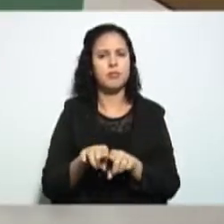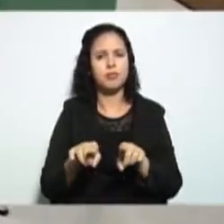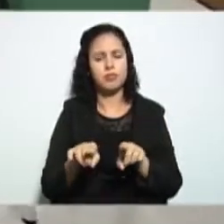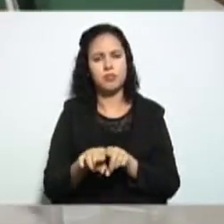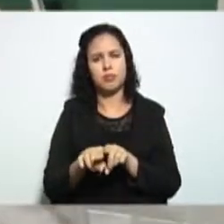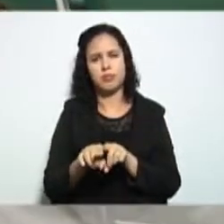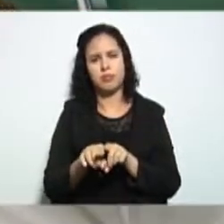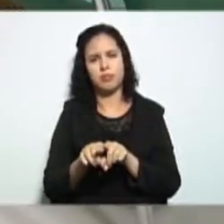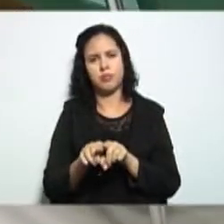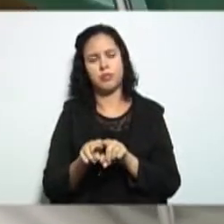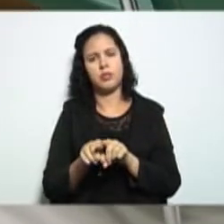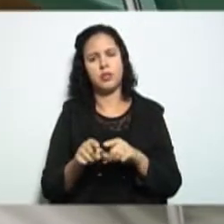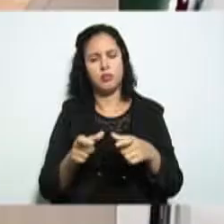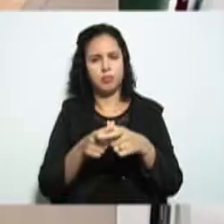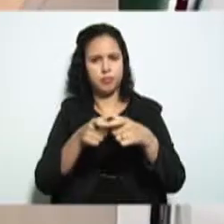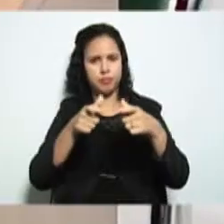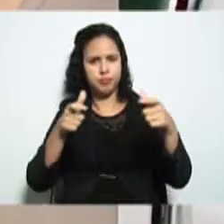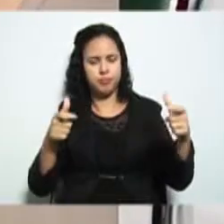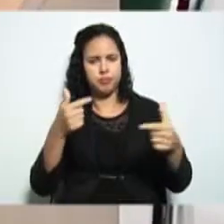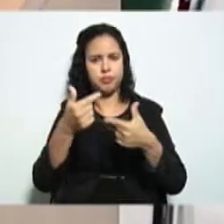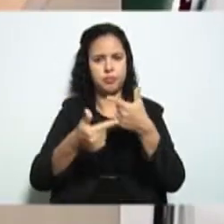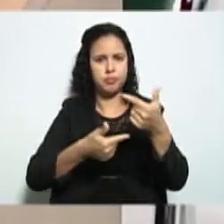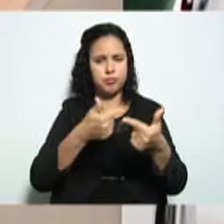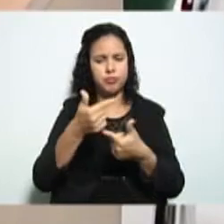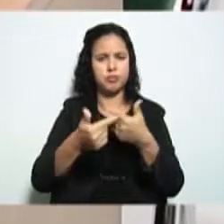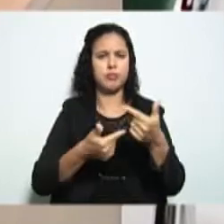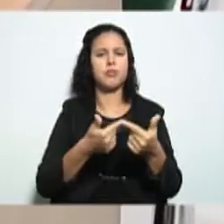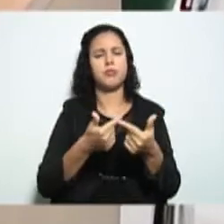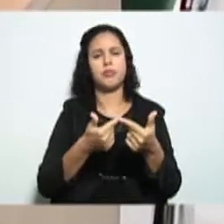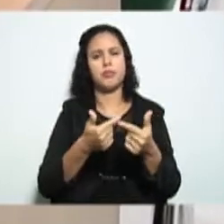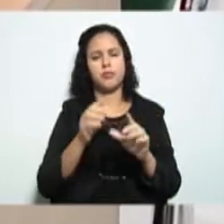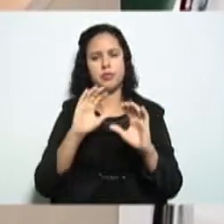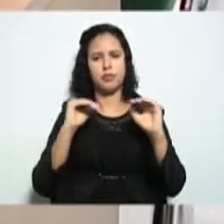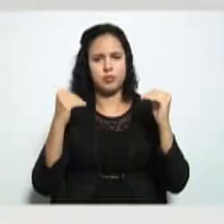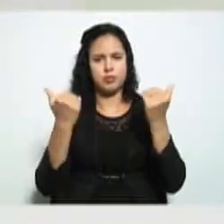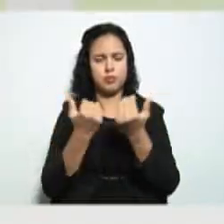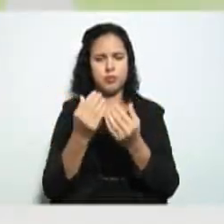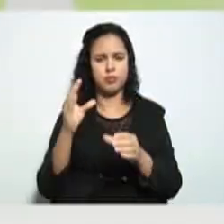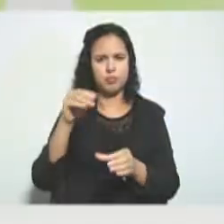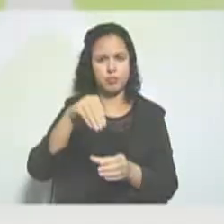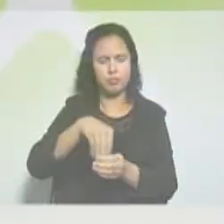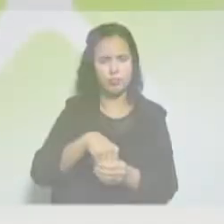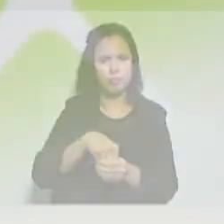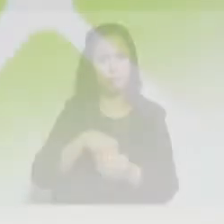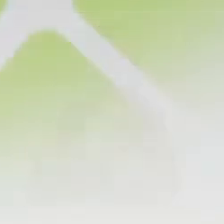contribuir com a geração de trabalho e renda nas comunidades em que está presente.